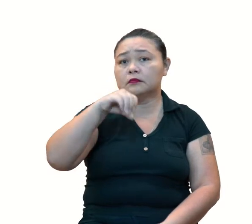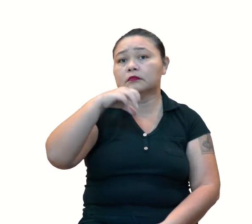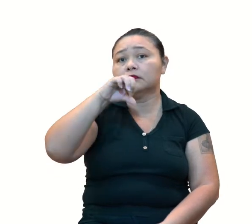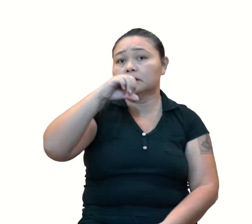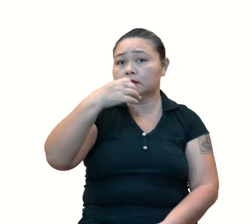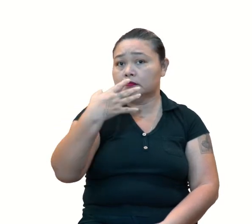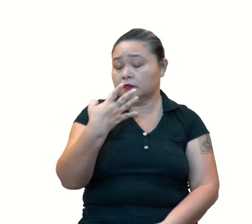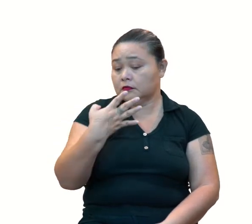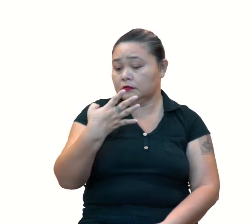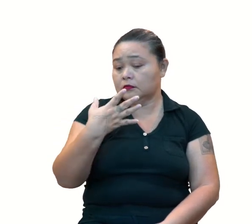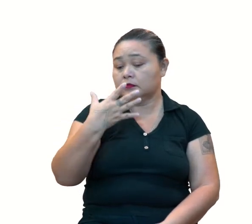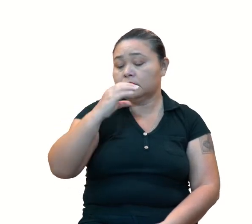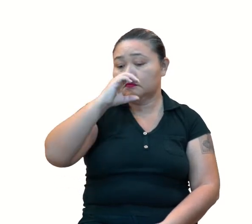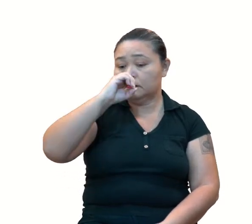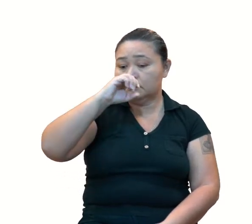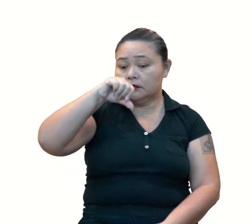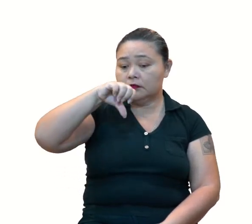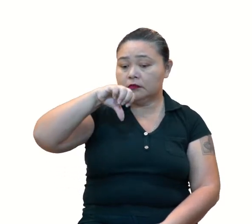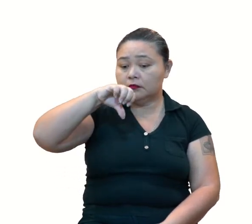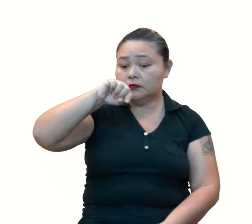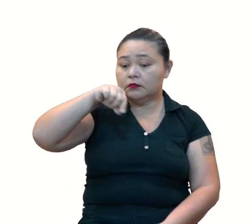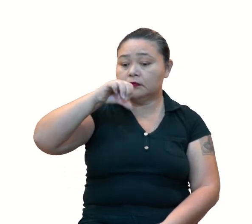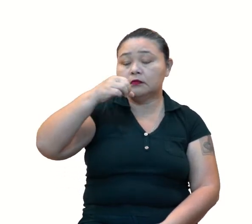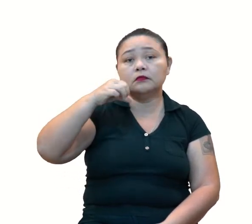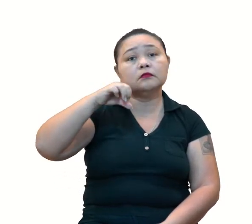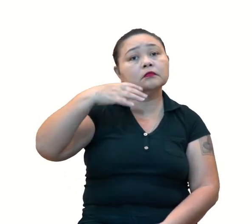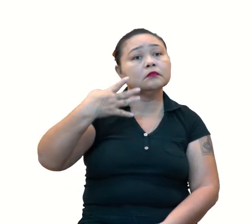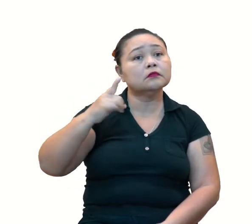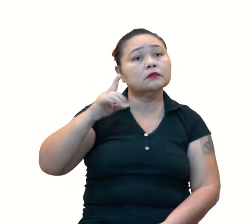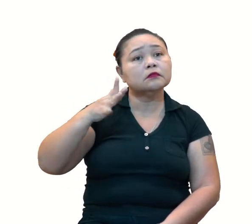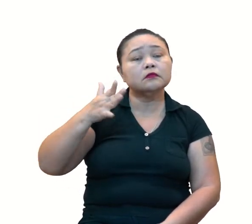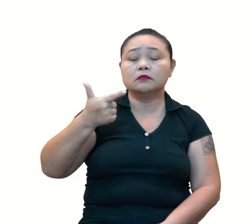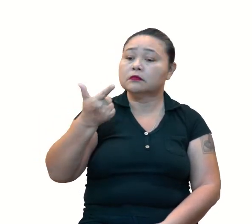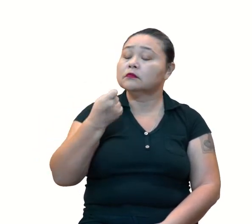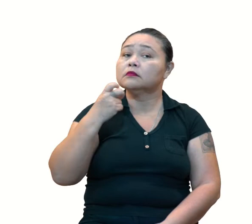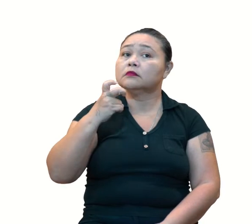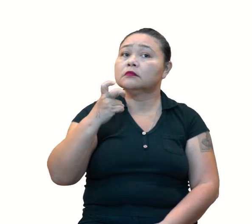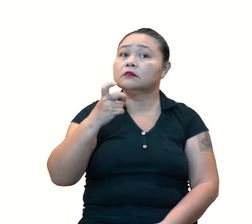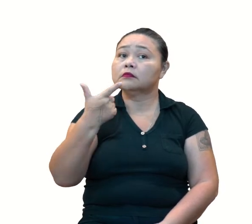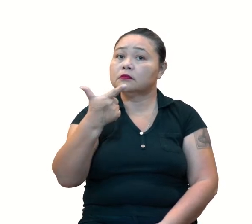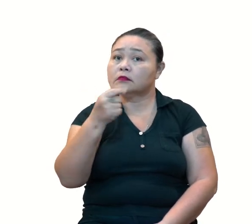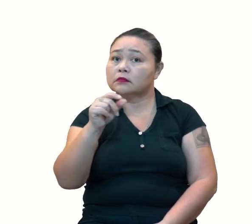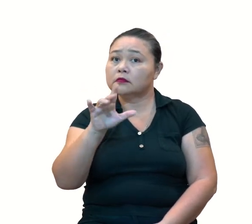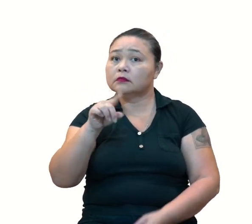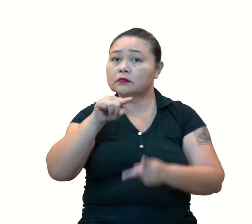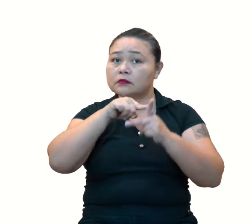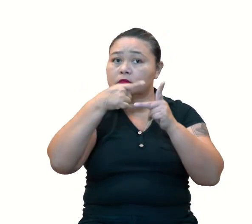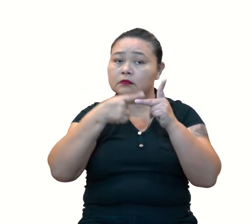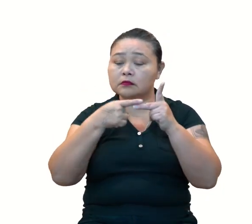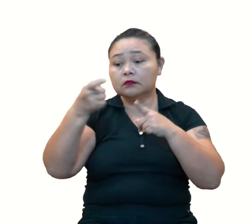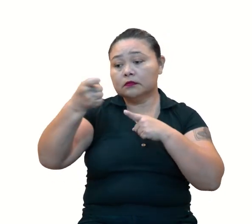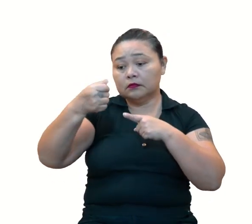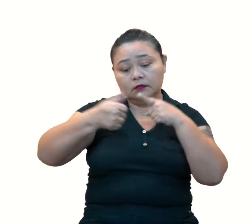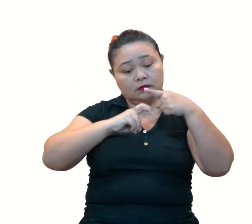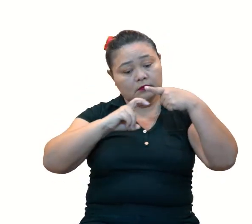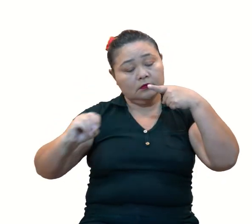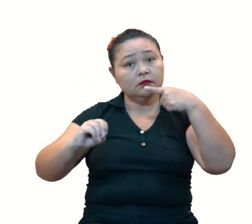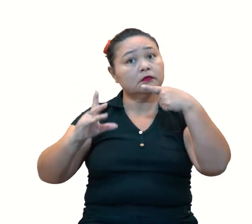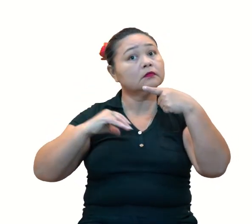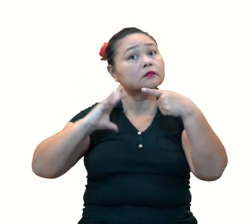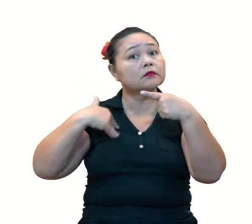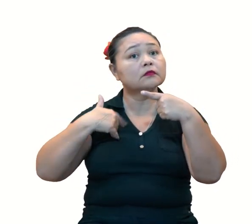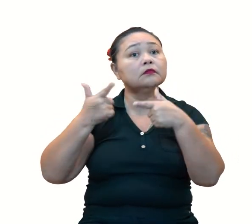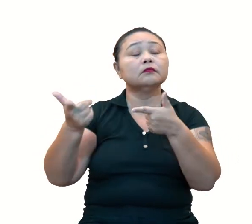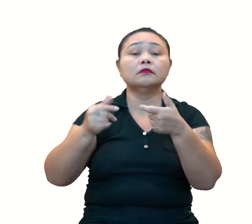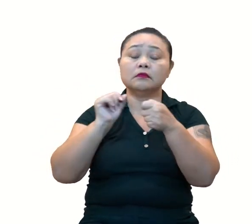0,94. 0,94, tangente aproximada para 20 graus. X sobre 500. Como sempre está dividindo,